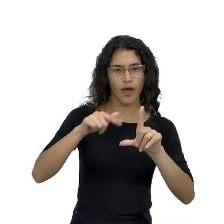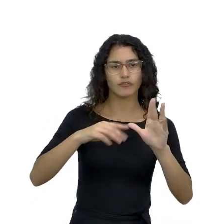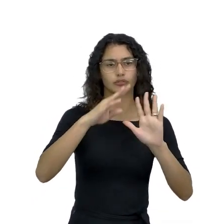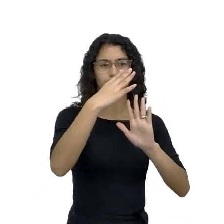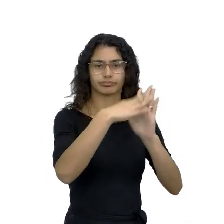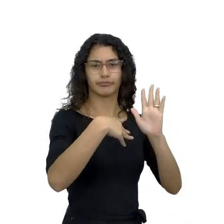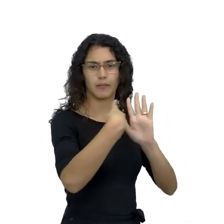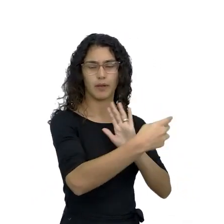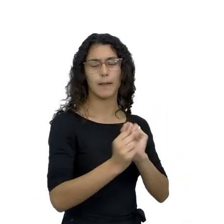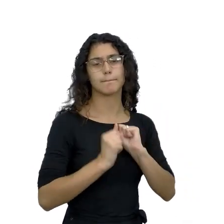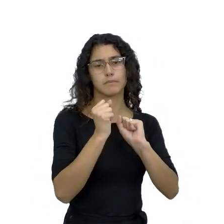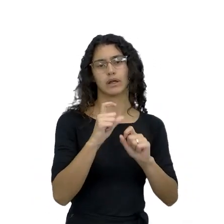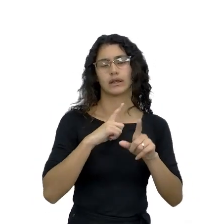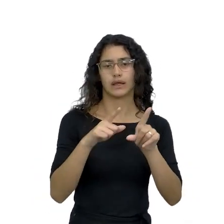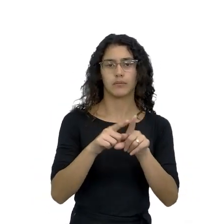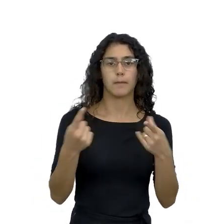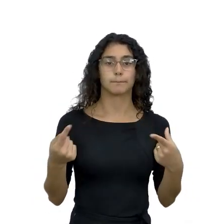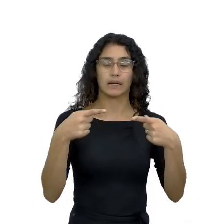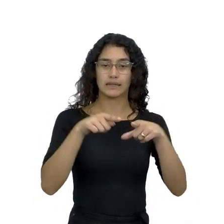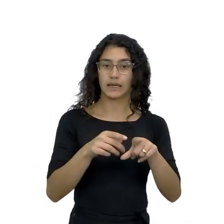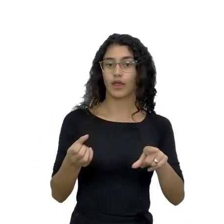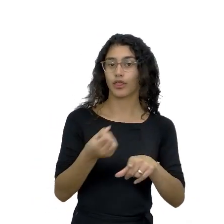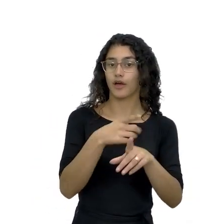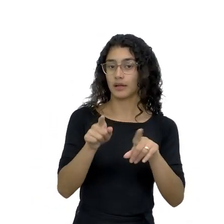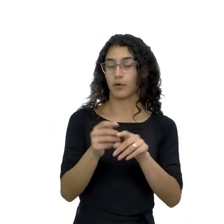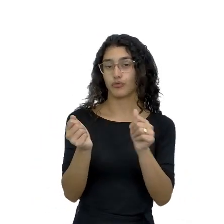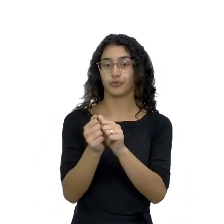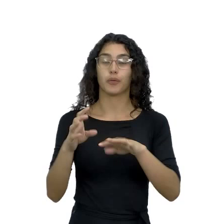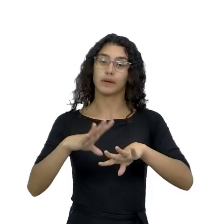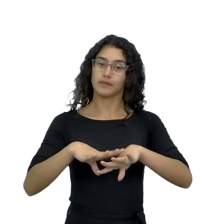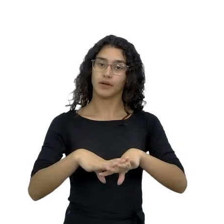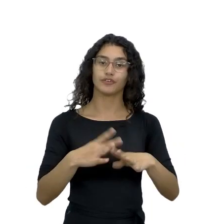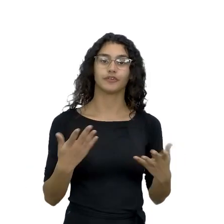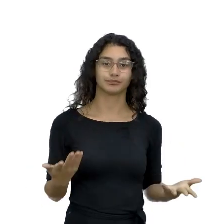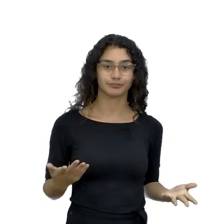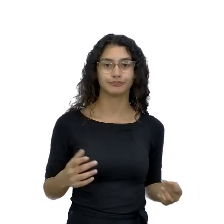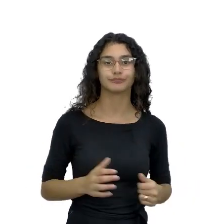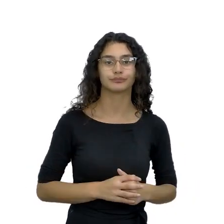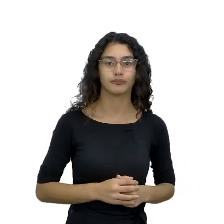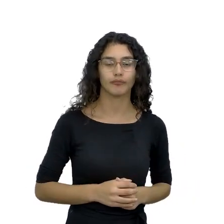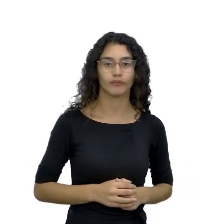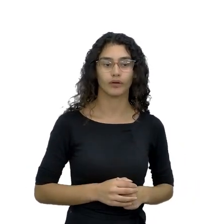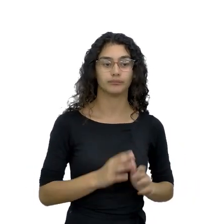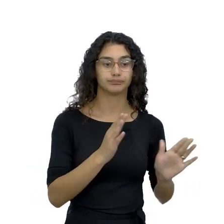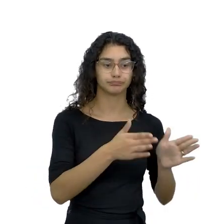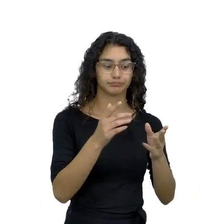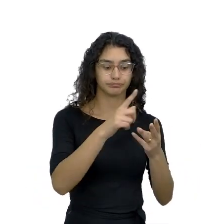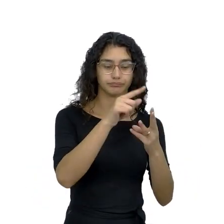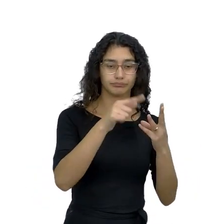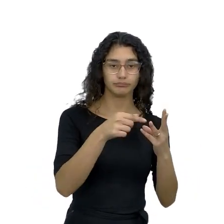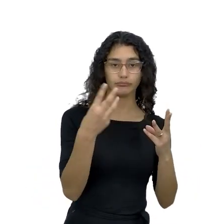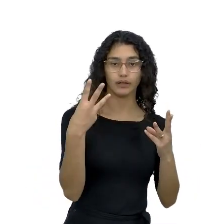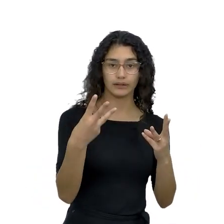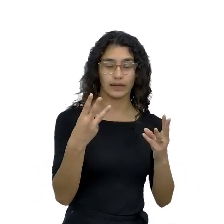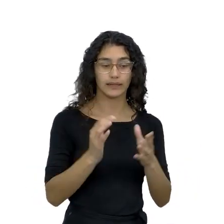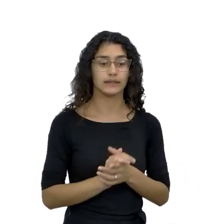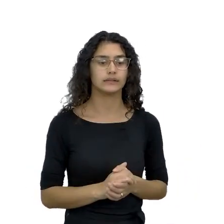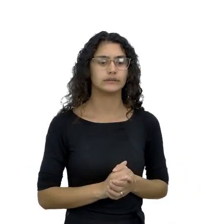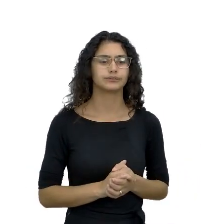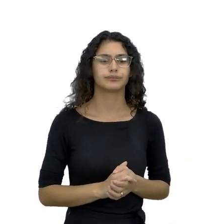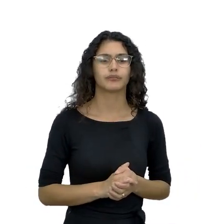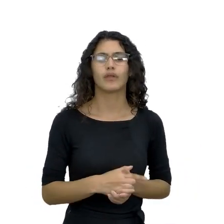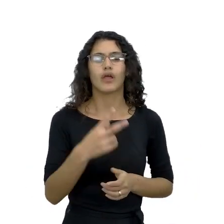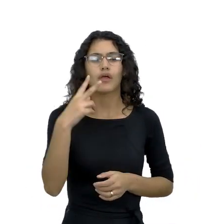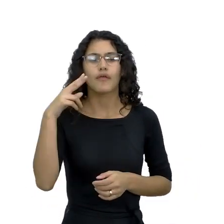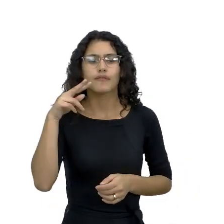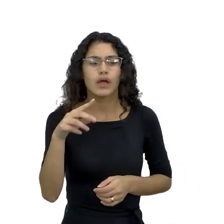tabelas, e pode surgir uma nova parceria aí com a matemática, né? Passo 3. Estudo das